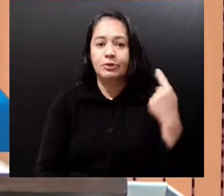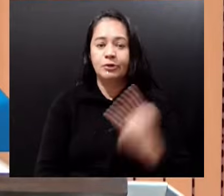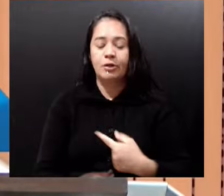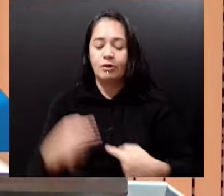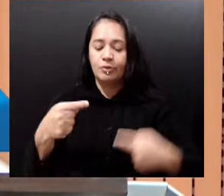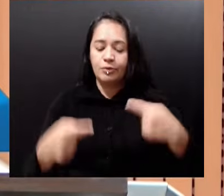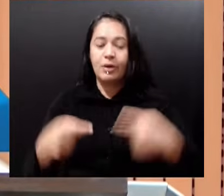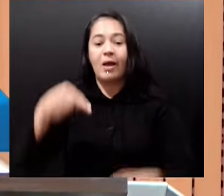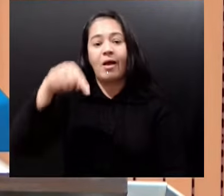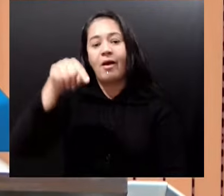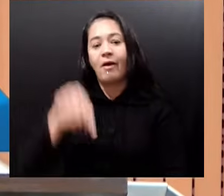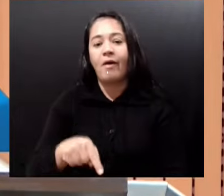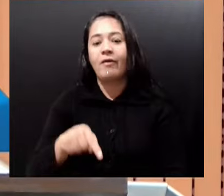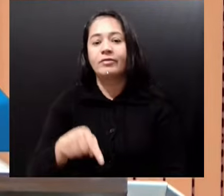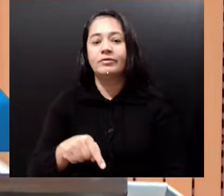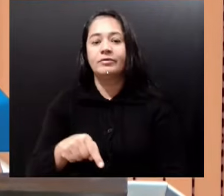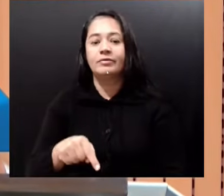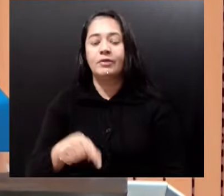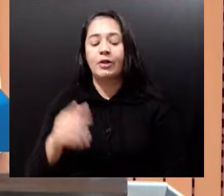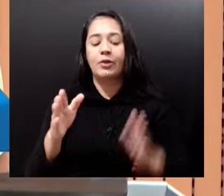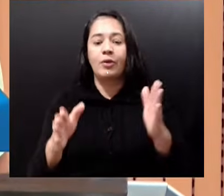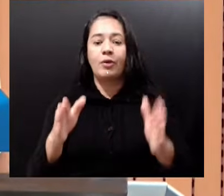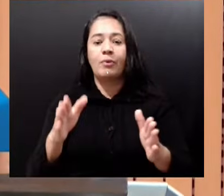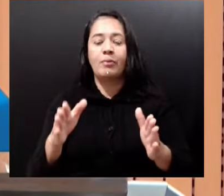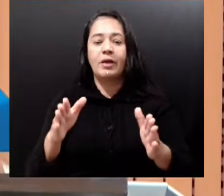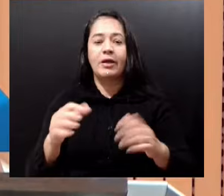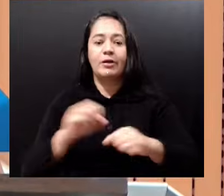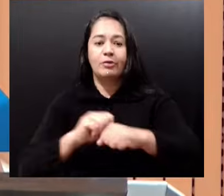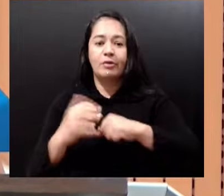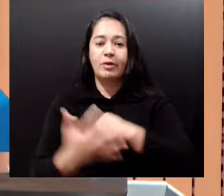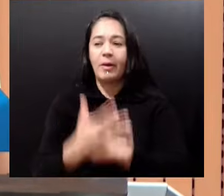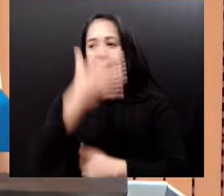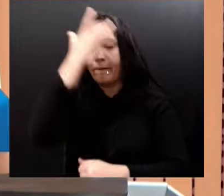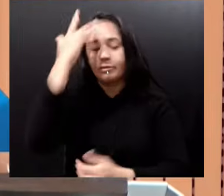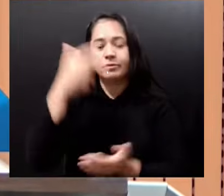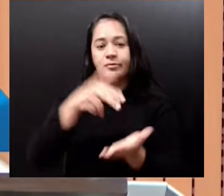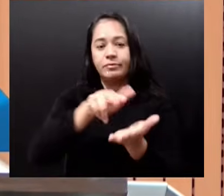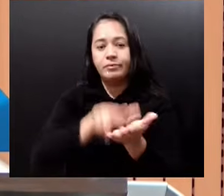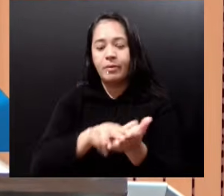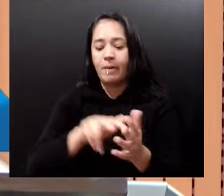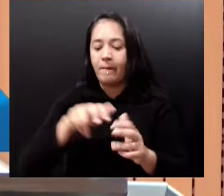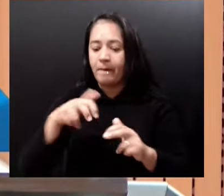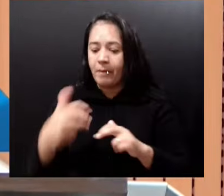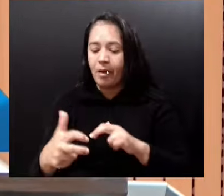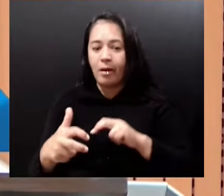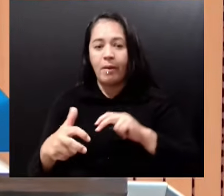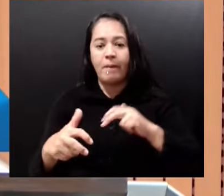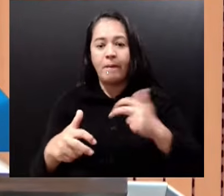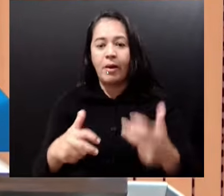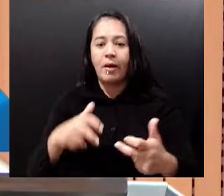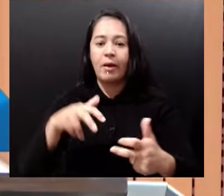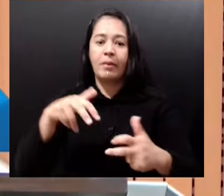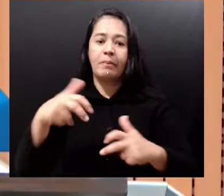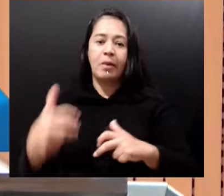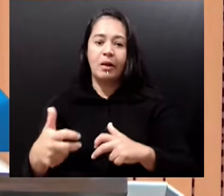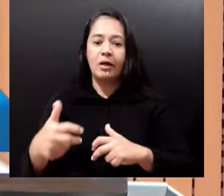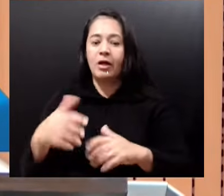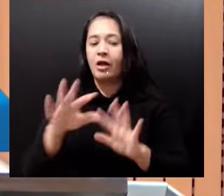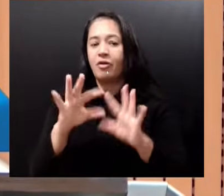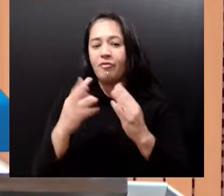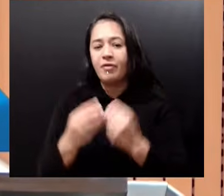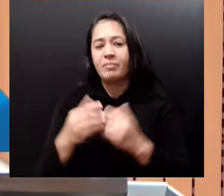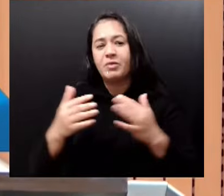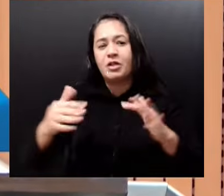no auge da pandemia, com pessoas sendo internadas, pessoas morrendo, famílias com dor. Nós defendemos